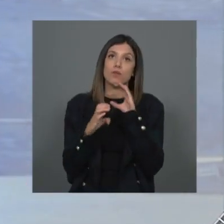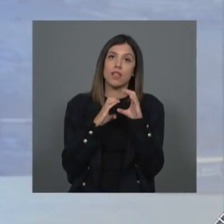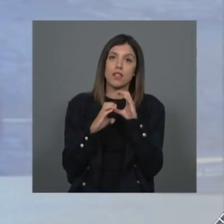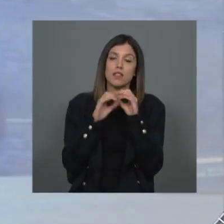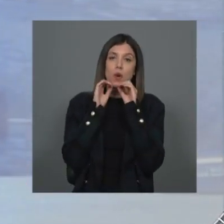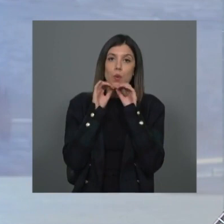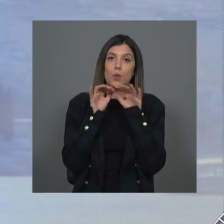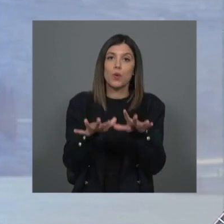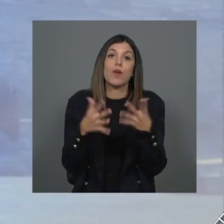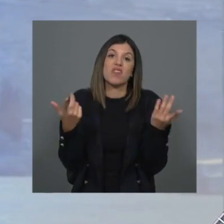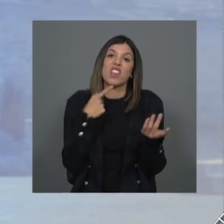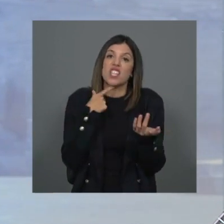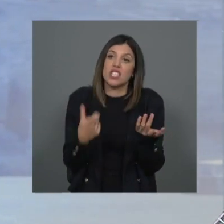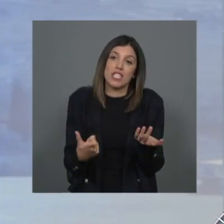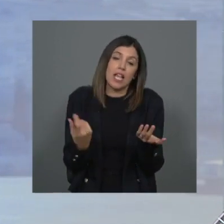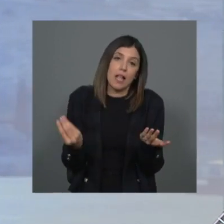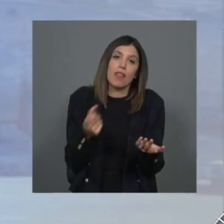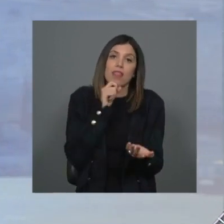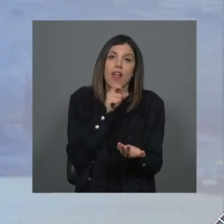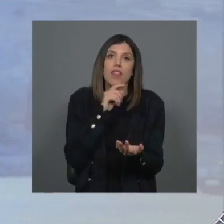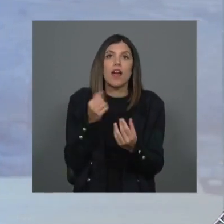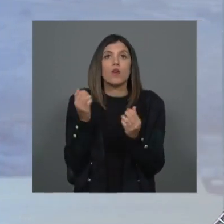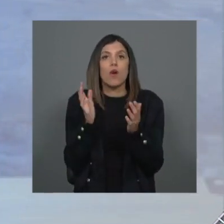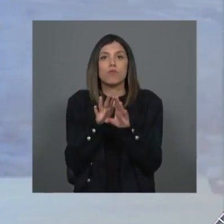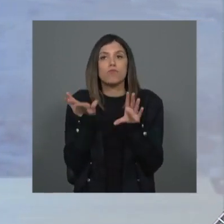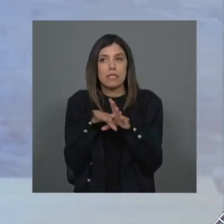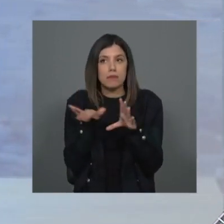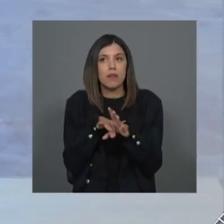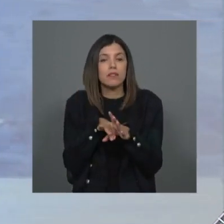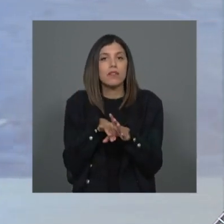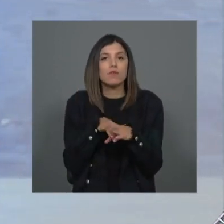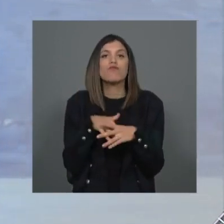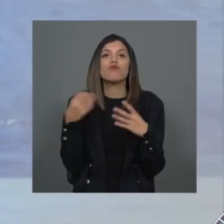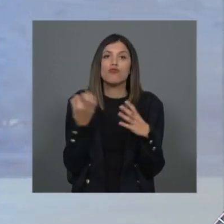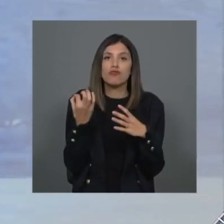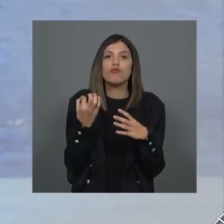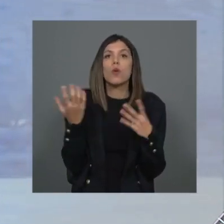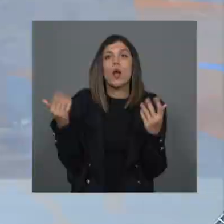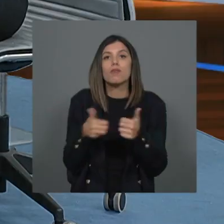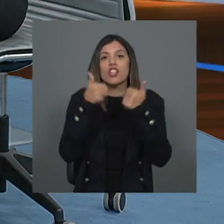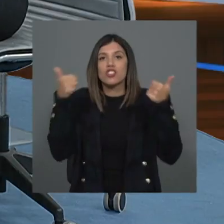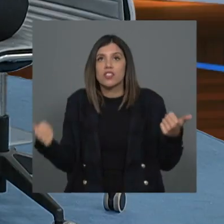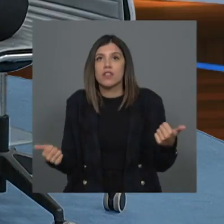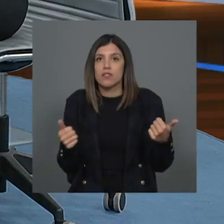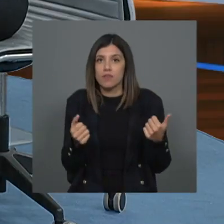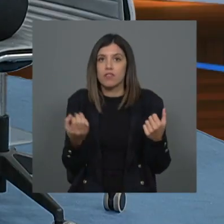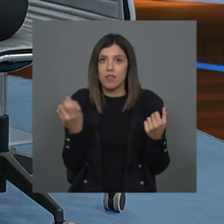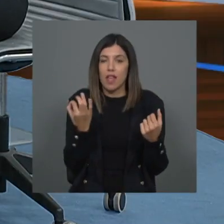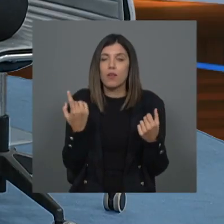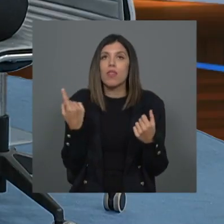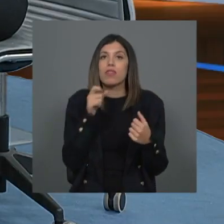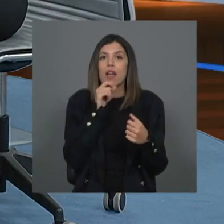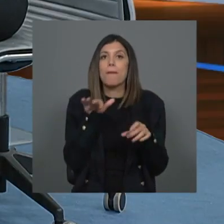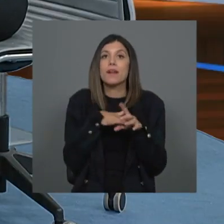as ferramentas digitais possibilitam, há também essa possibilidade de participar? Sim. Sim, criaram ferramentas para isso? Sim,